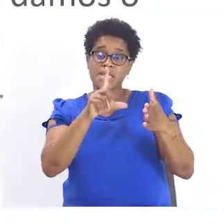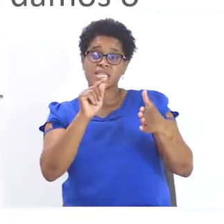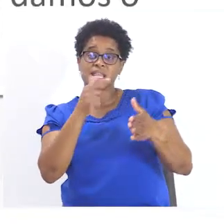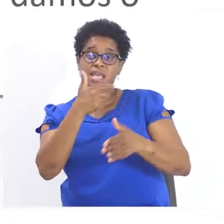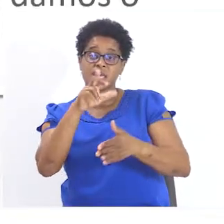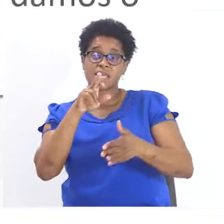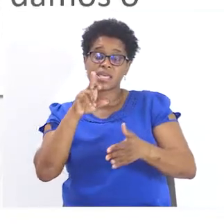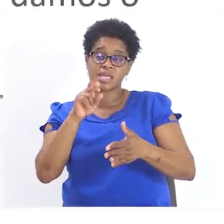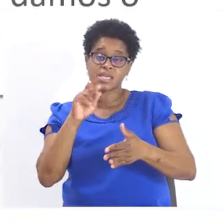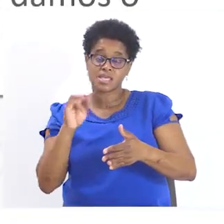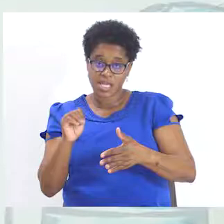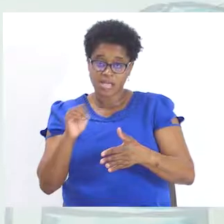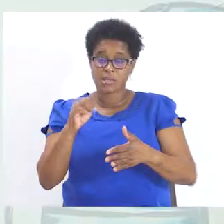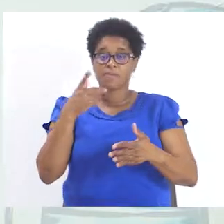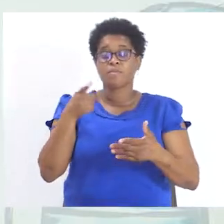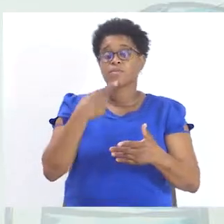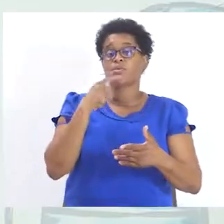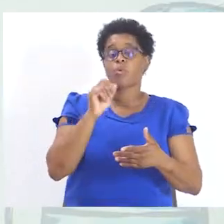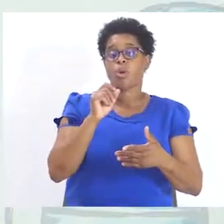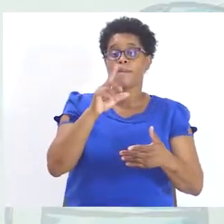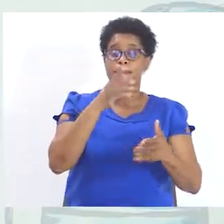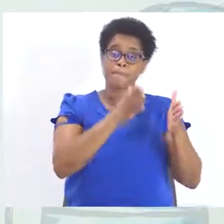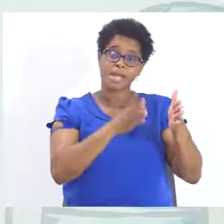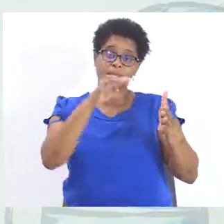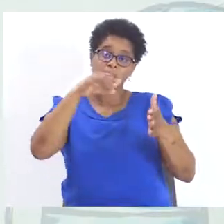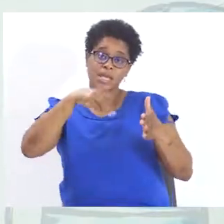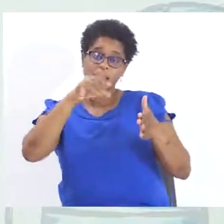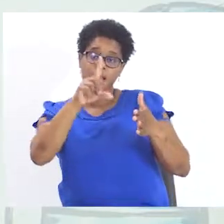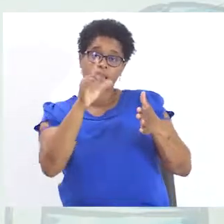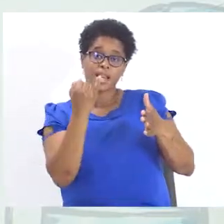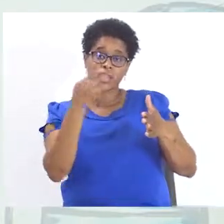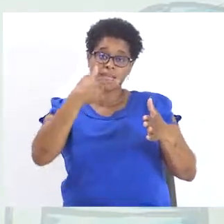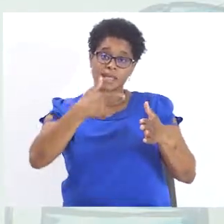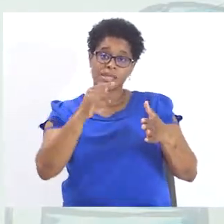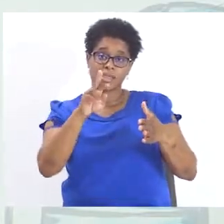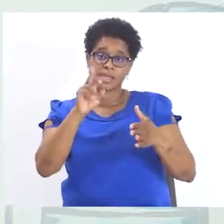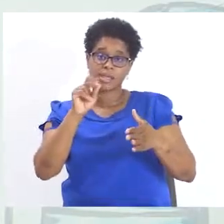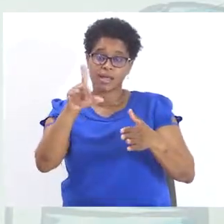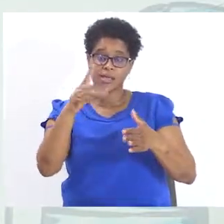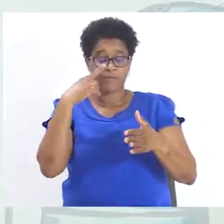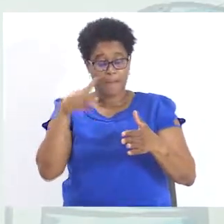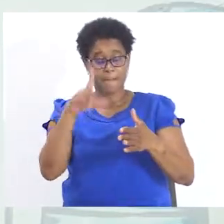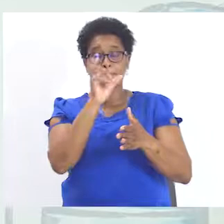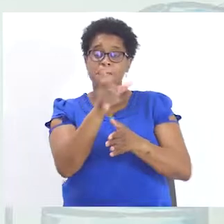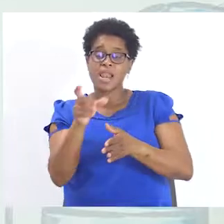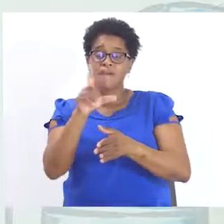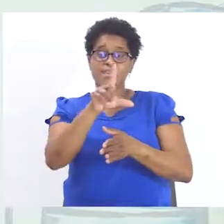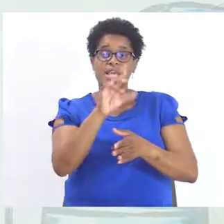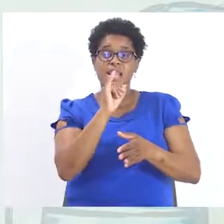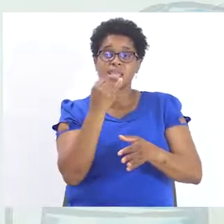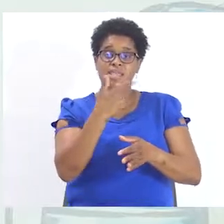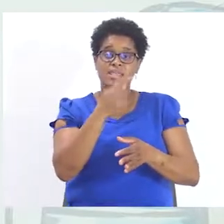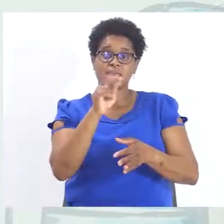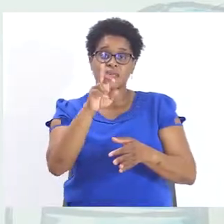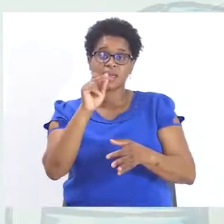letras, por isso que se chama parte literal. Literal advém de palavra literatura, das